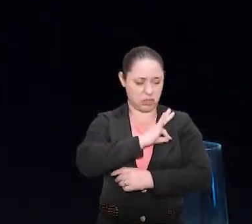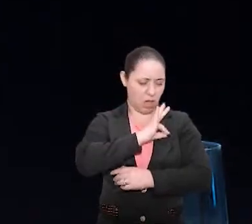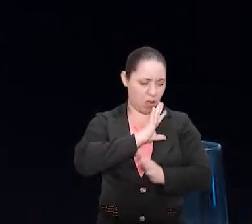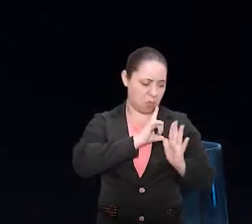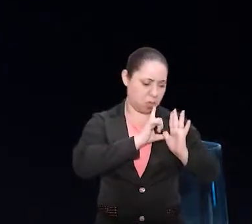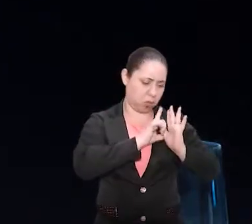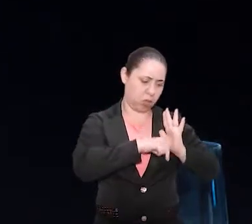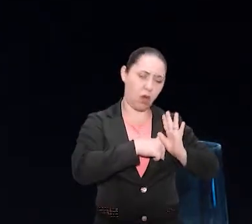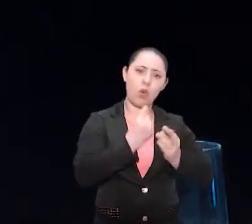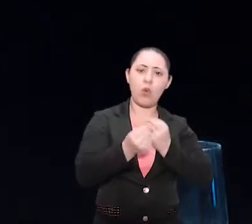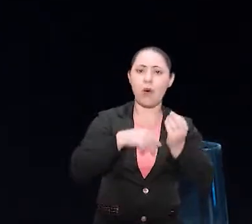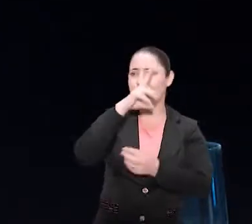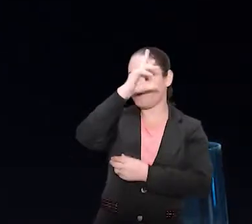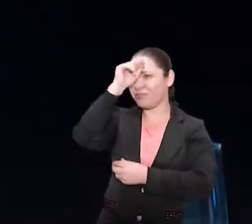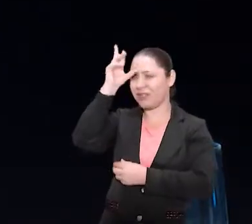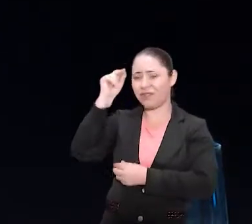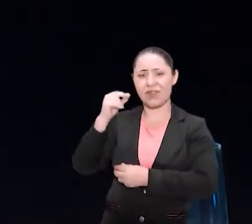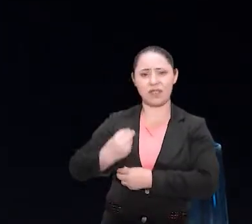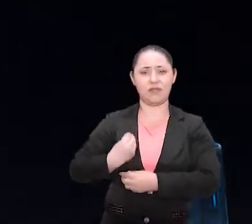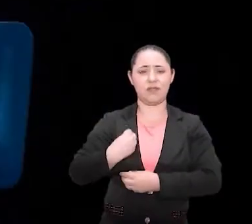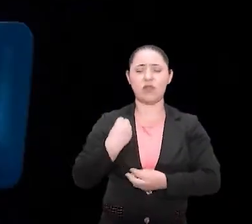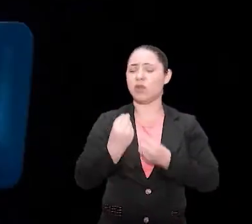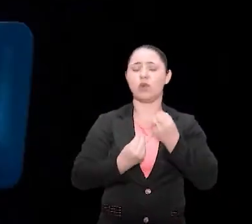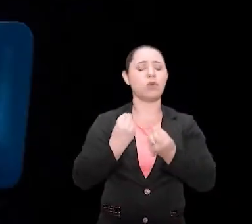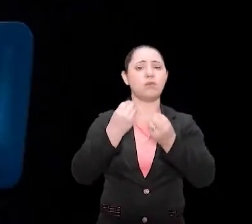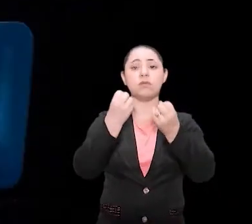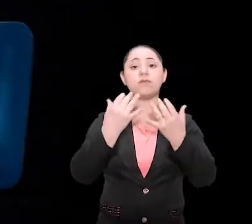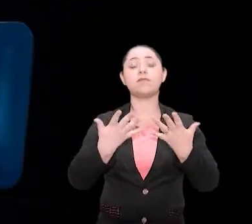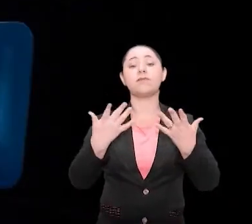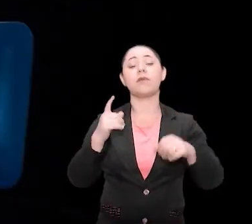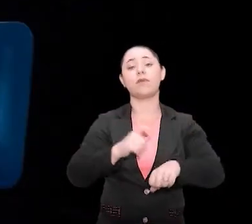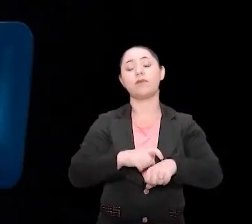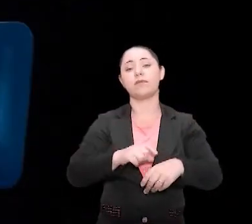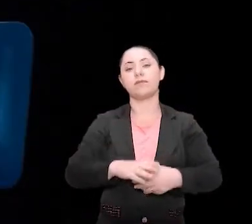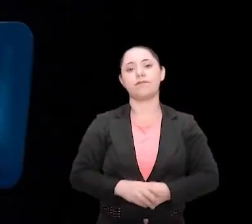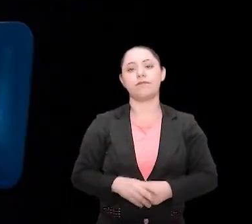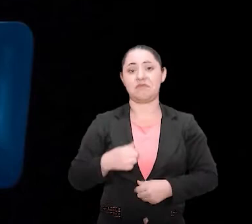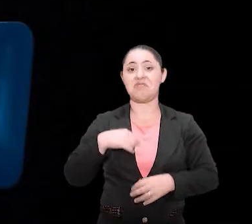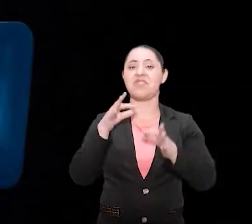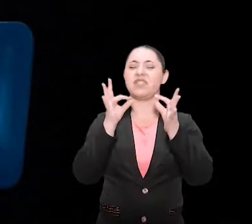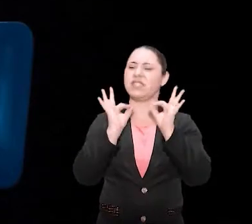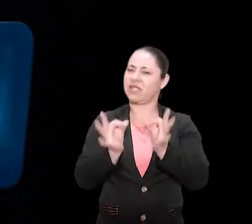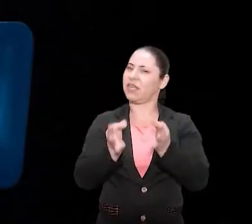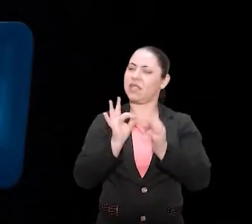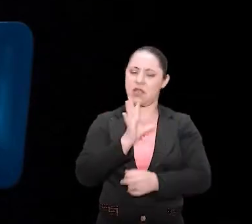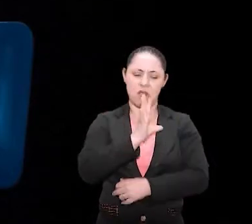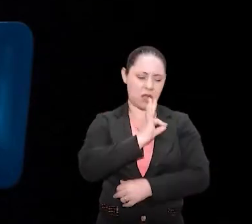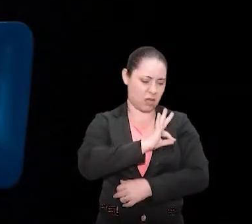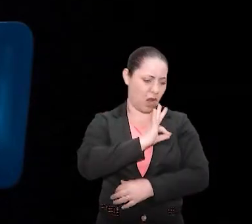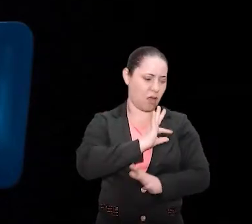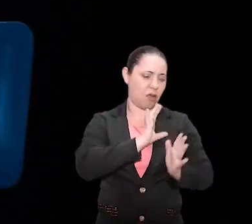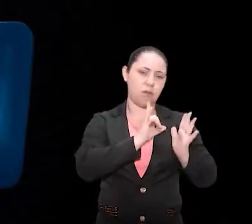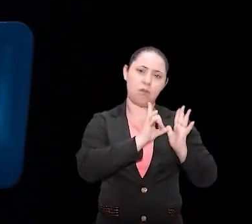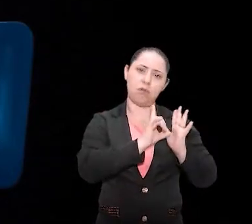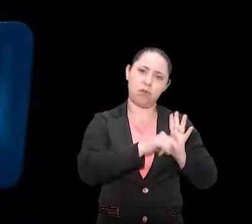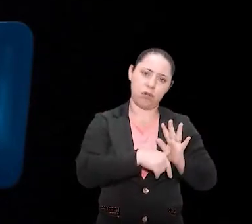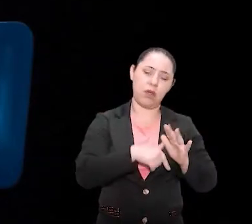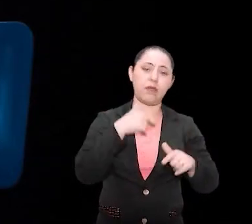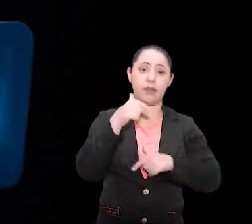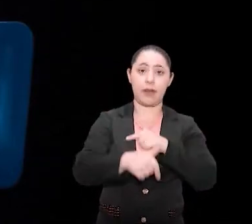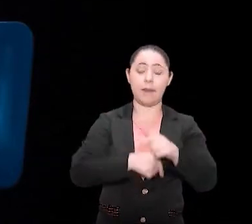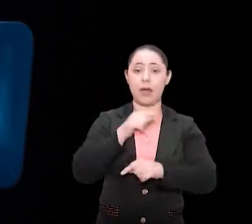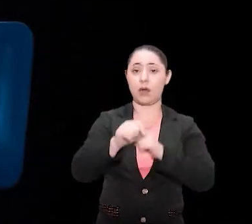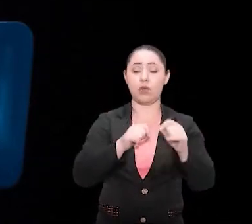você com o prefeito, os bastidores? O que você pode revelar para a gente nesse momento? Eu tive certeza que ia atrasar a folha. Né? Eu já estava trabalhando com